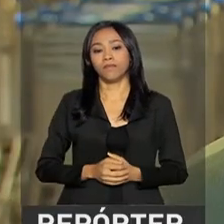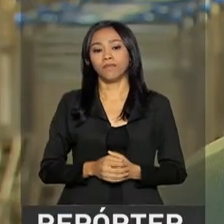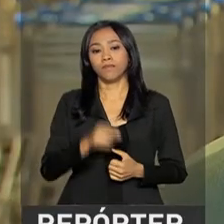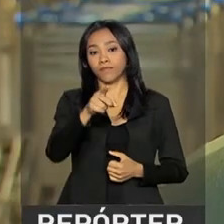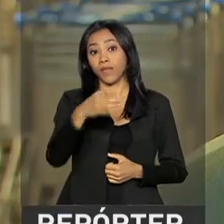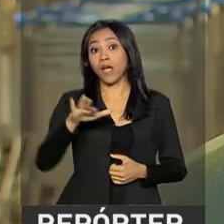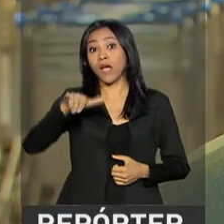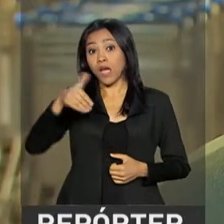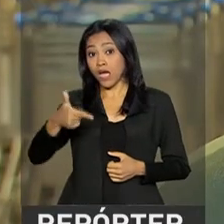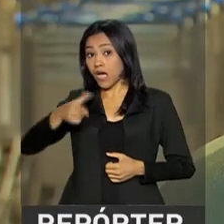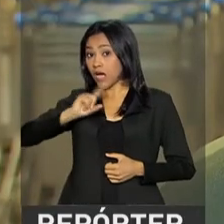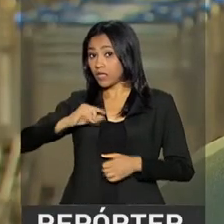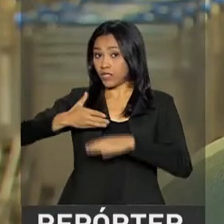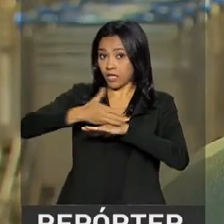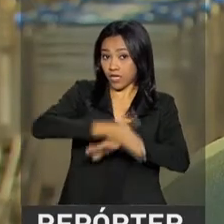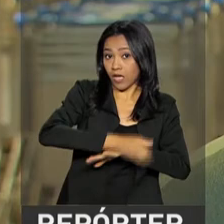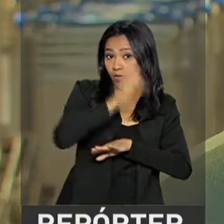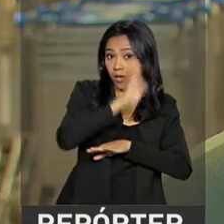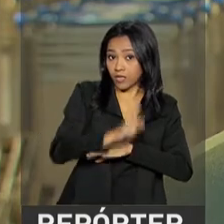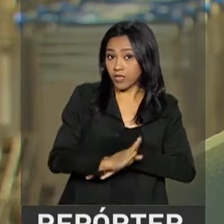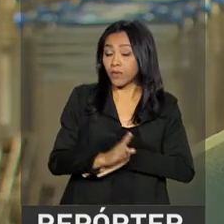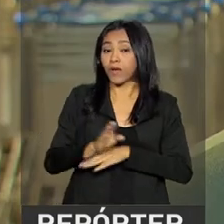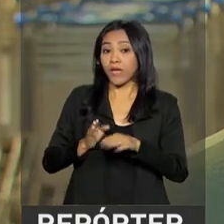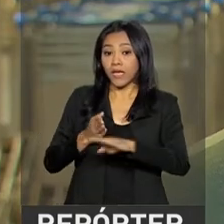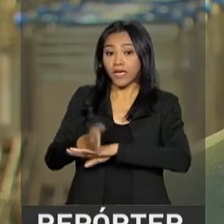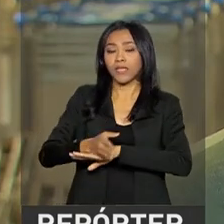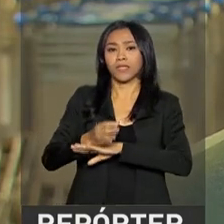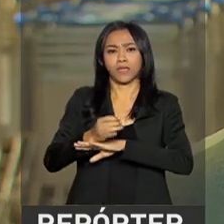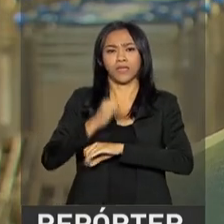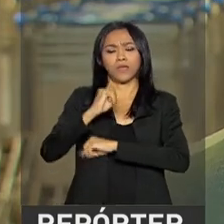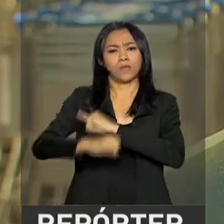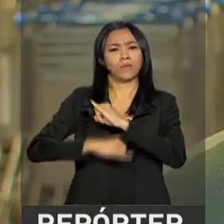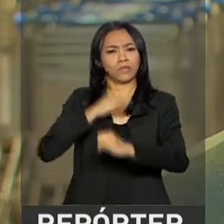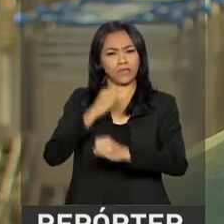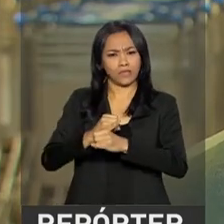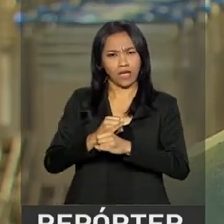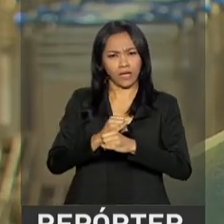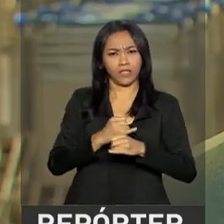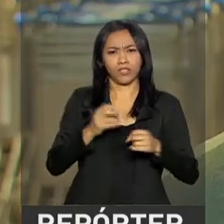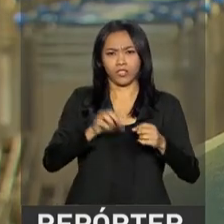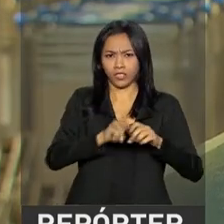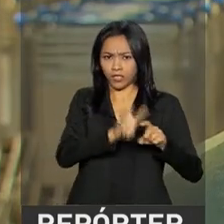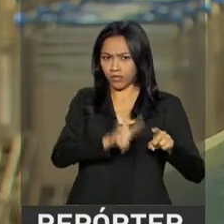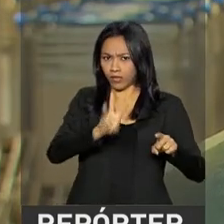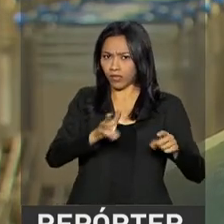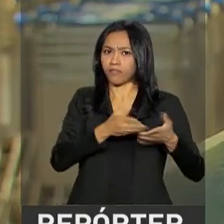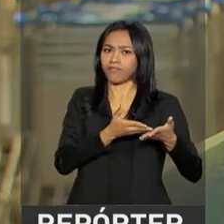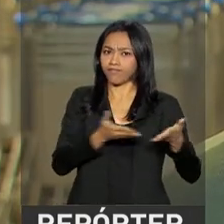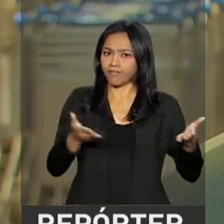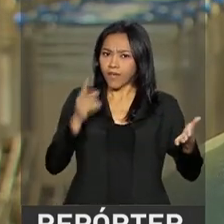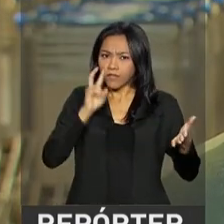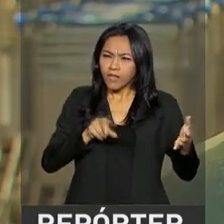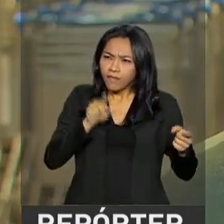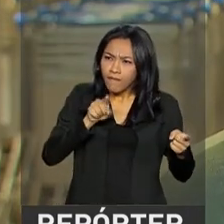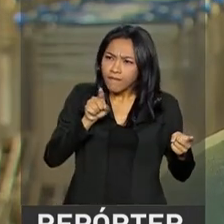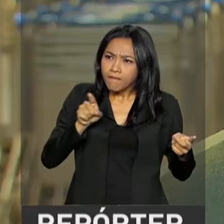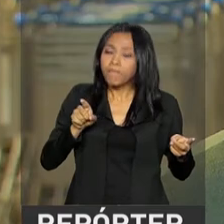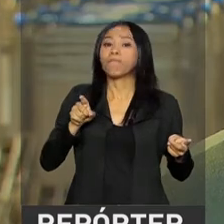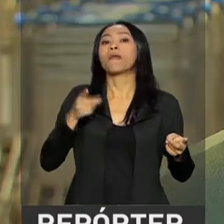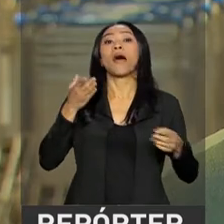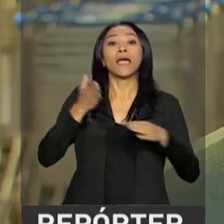de regressar ao brasil passageiro acesse o site é www.agricultura.gov.br na aba vigilância agropecuária